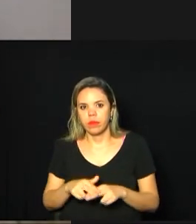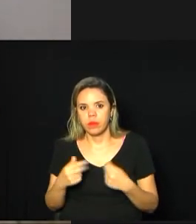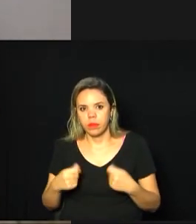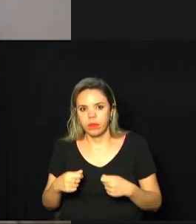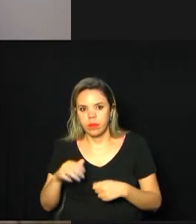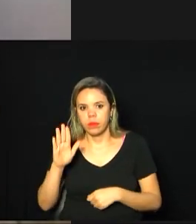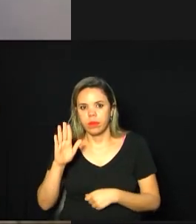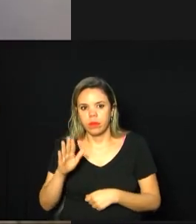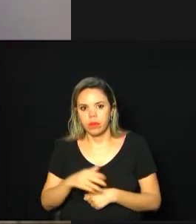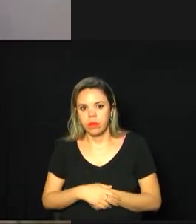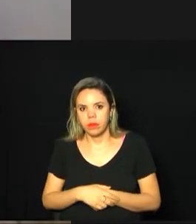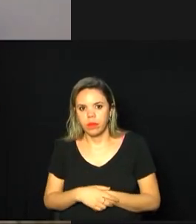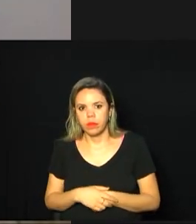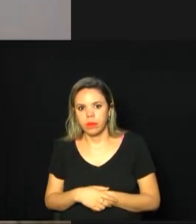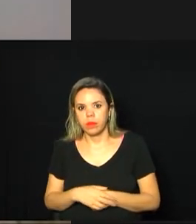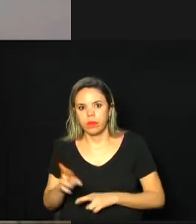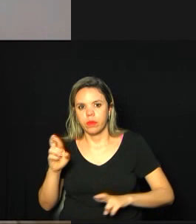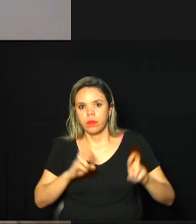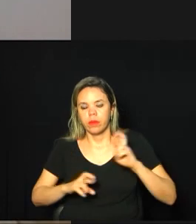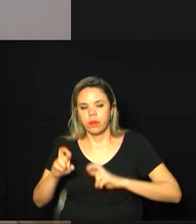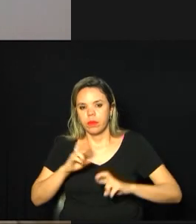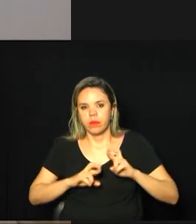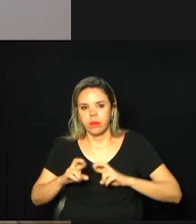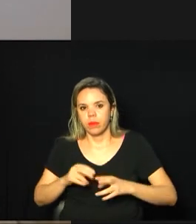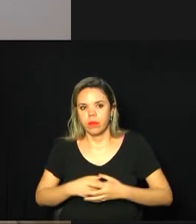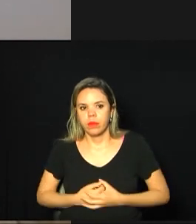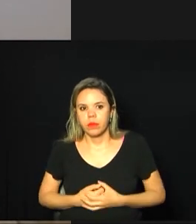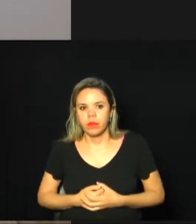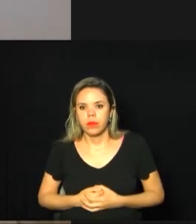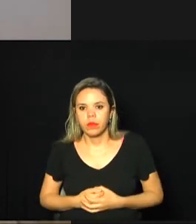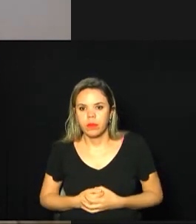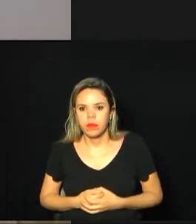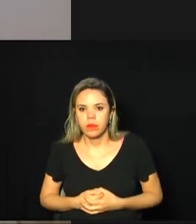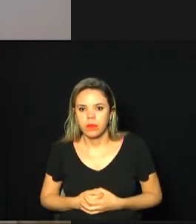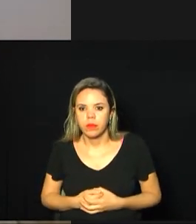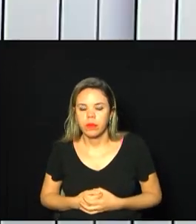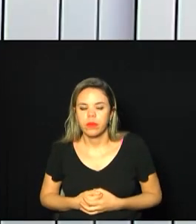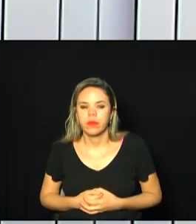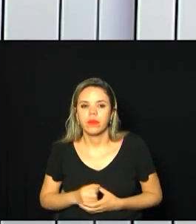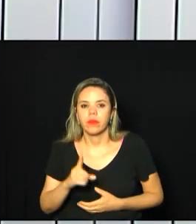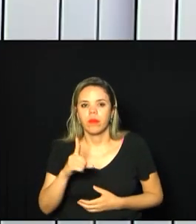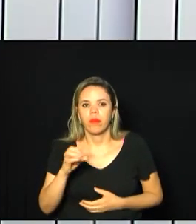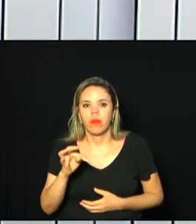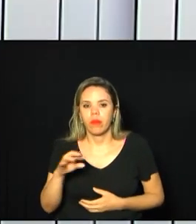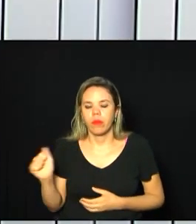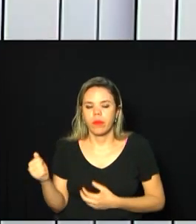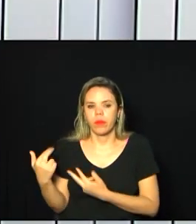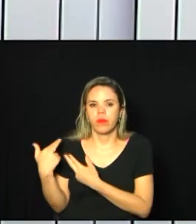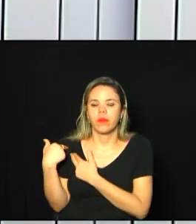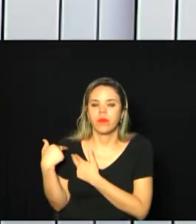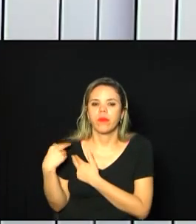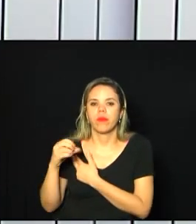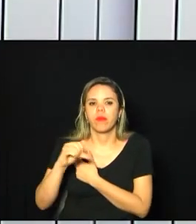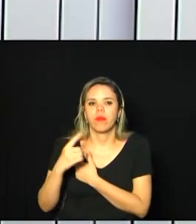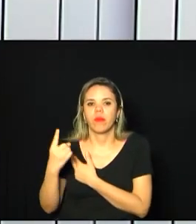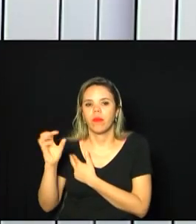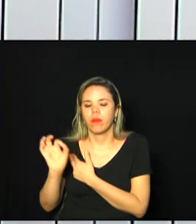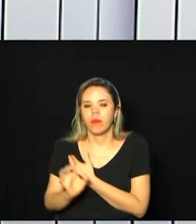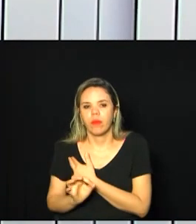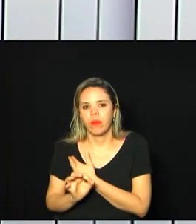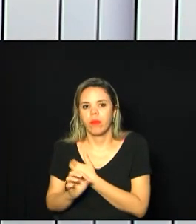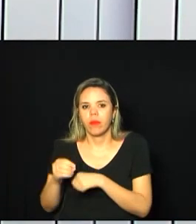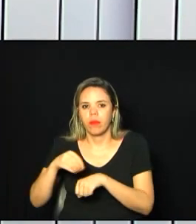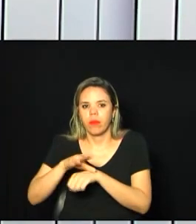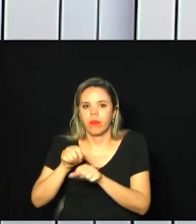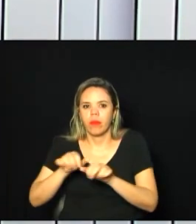pouco mais de análise de tudo isso. Ana, a variante Delta ela é responsável por 91%